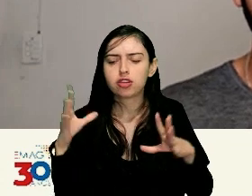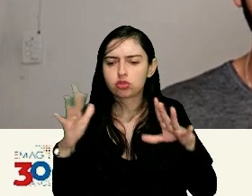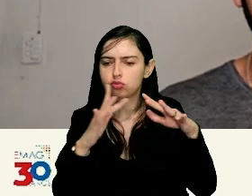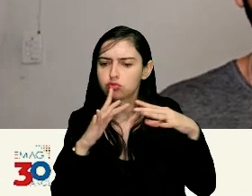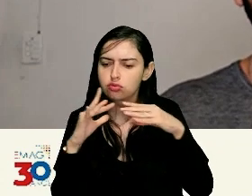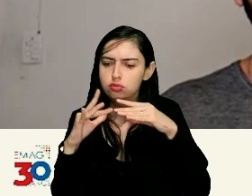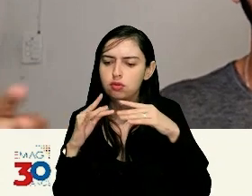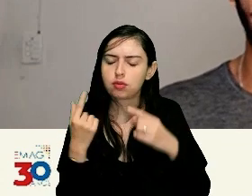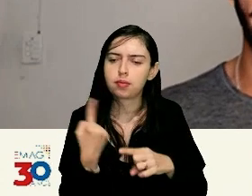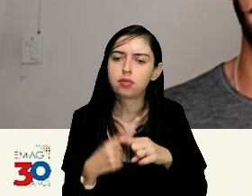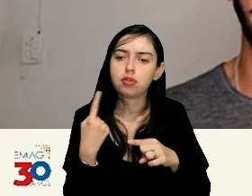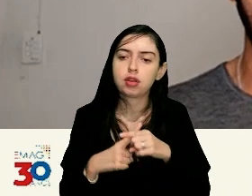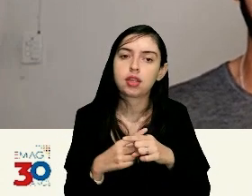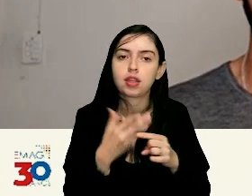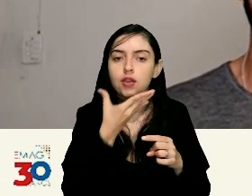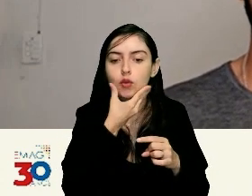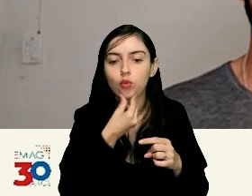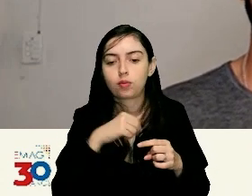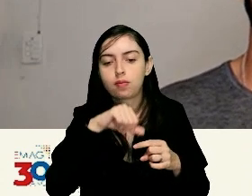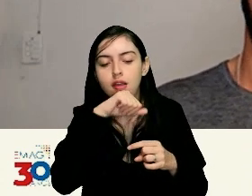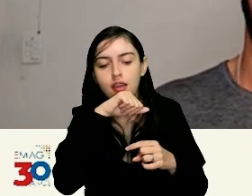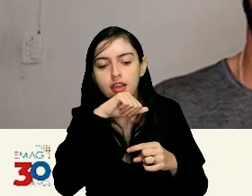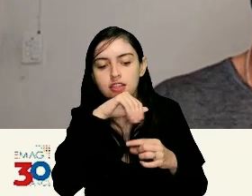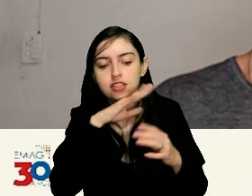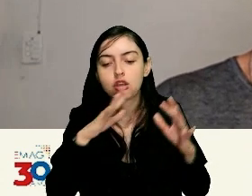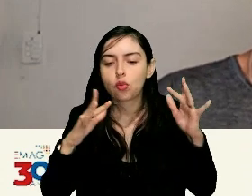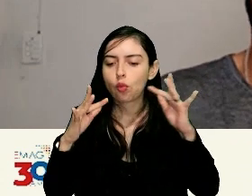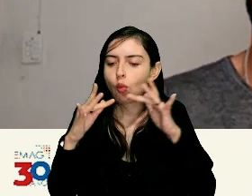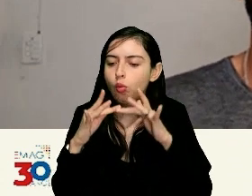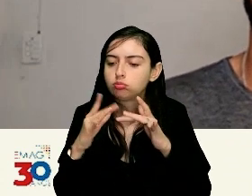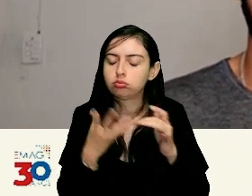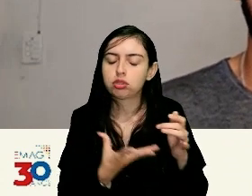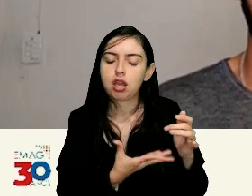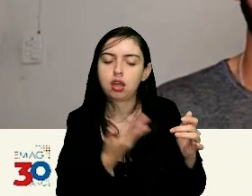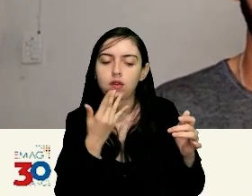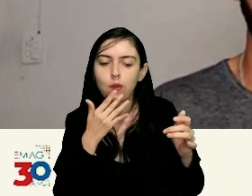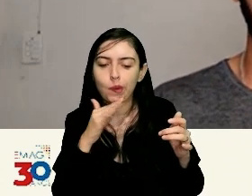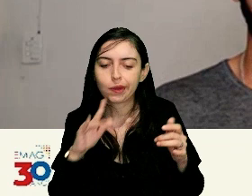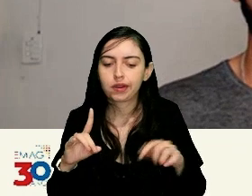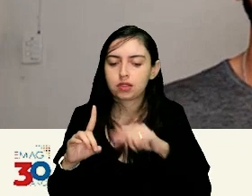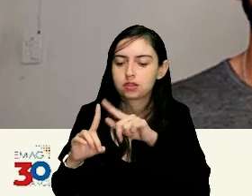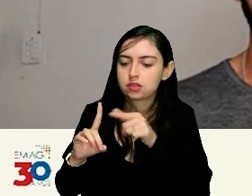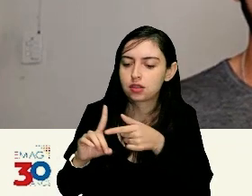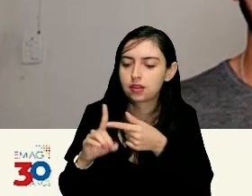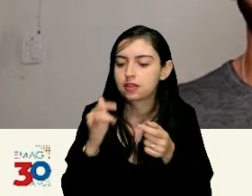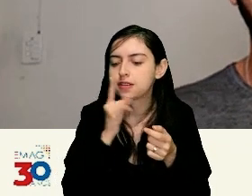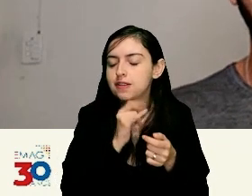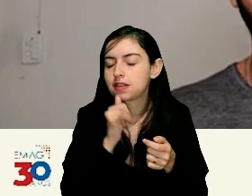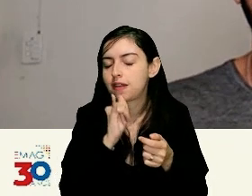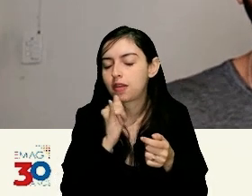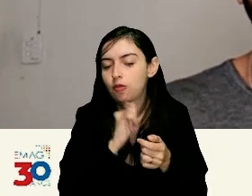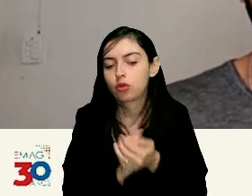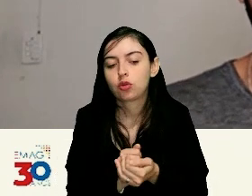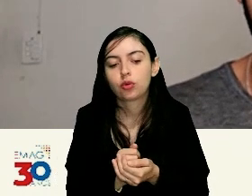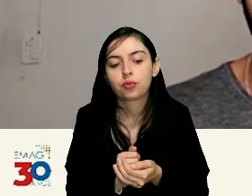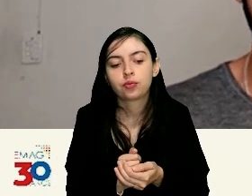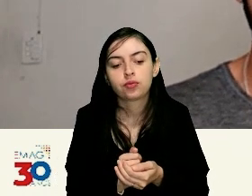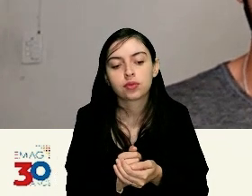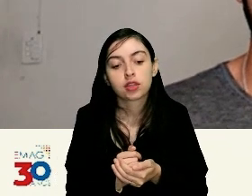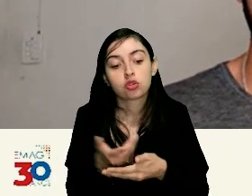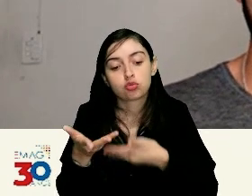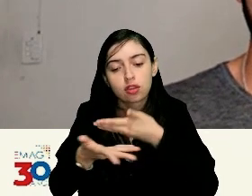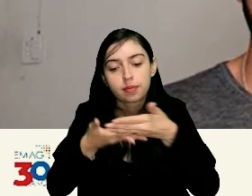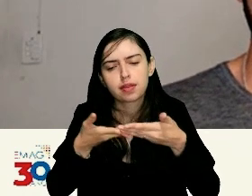pais também se vincularem a essa criança, por exemplo, na gestação, que é meu foco de trabalho, é quando ele começa a se envolver com as